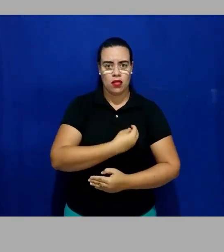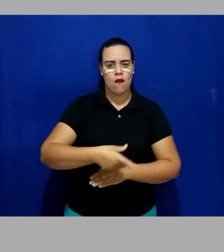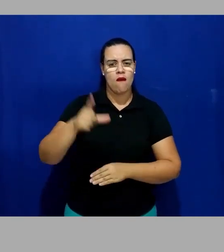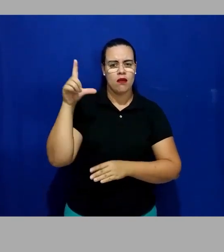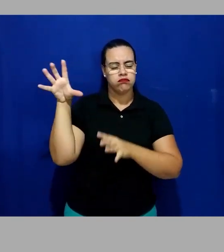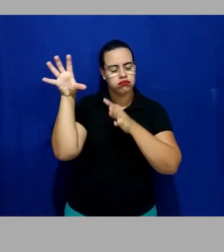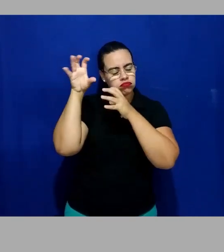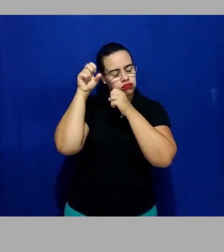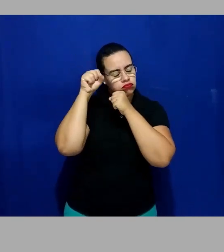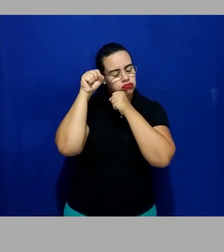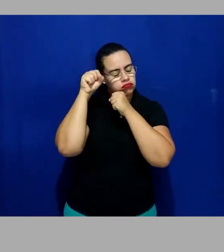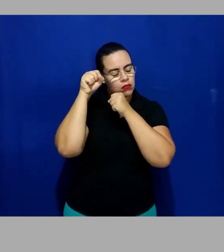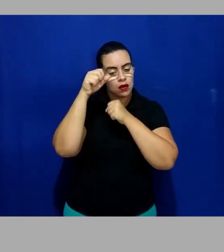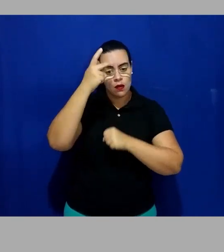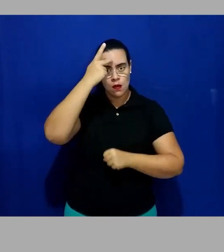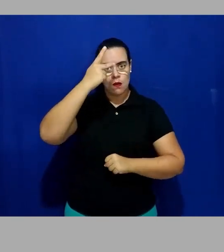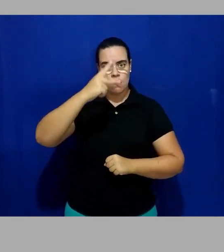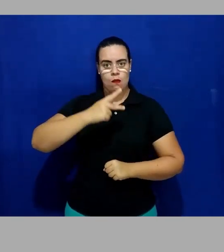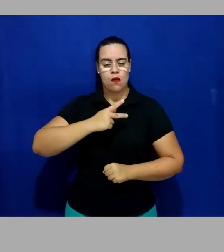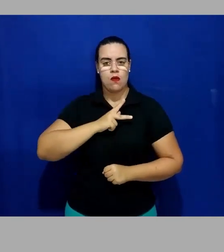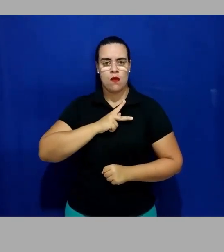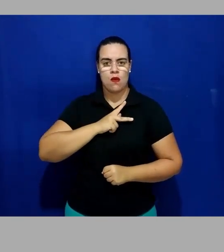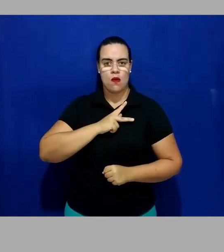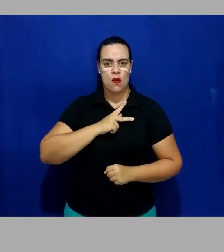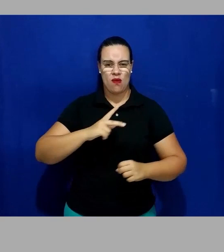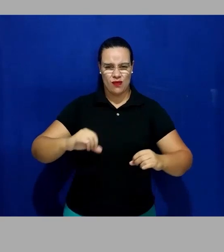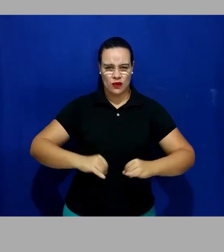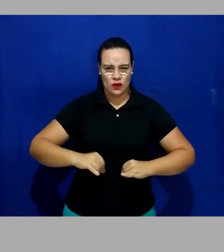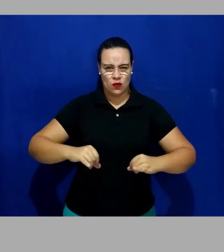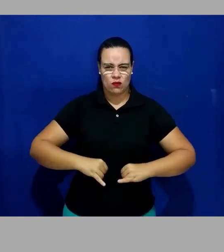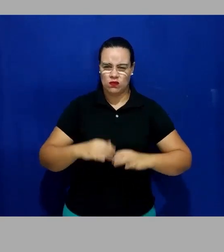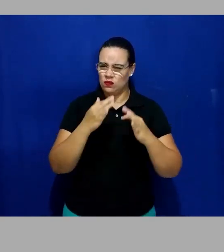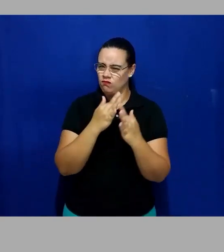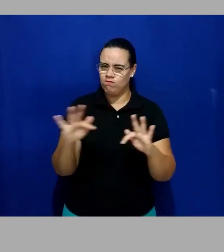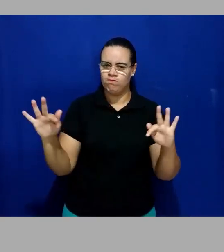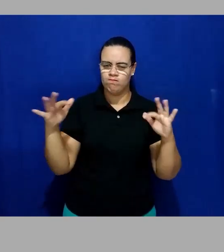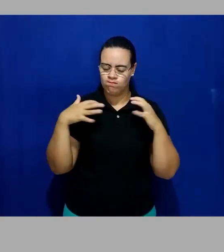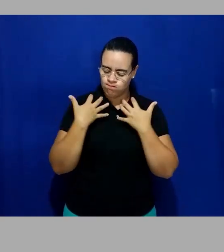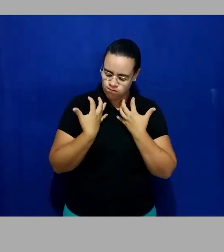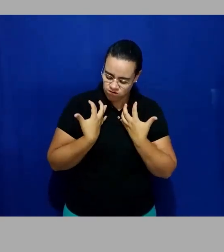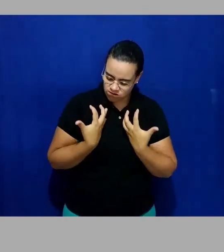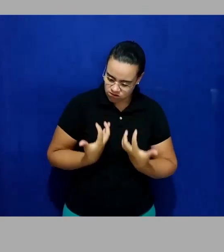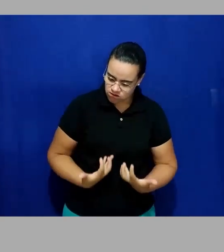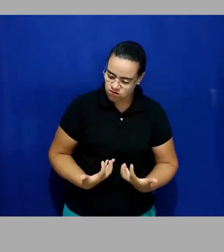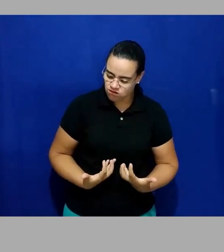antes adormecida, as sementes de auto-aniquilamento, dor e fadiga.